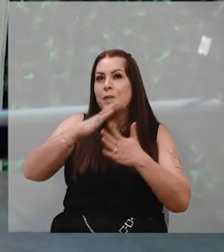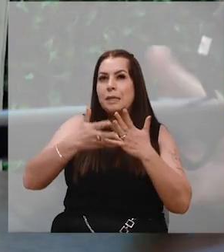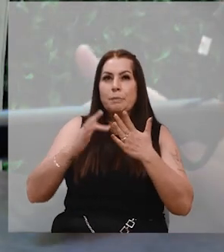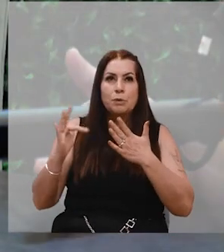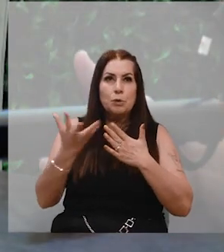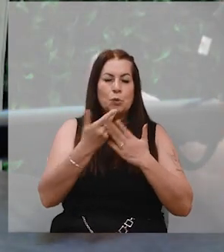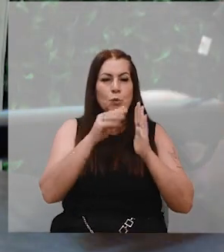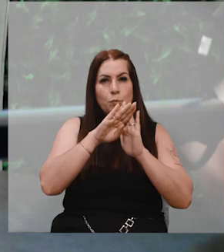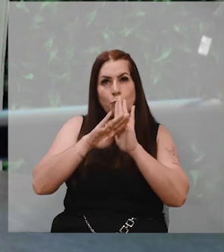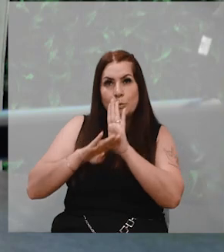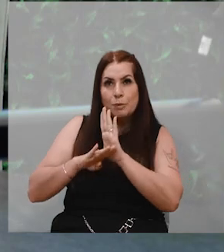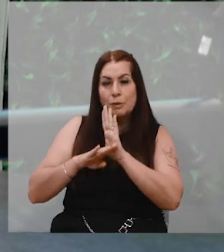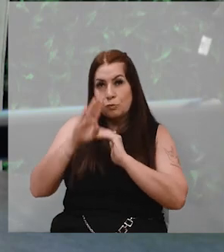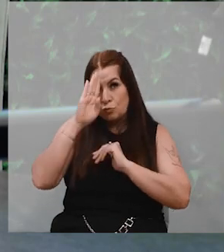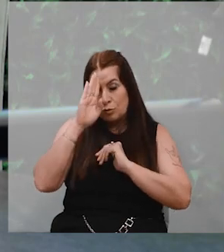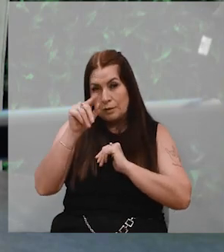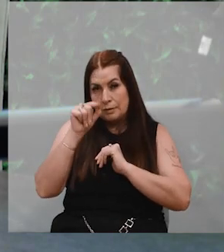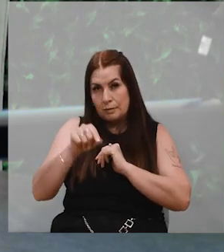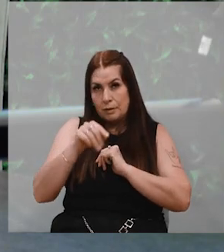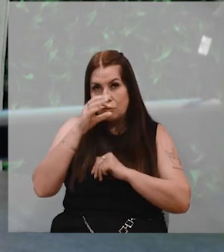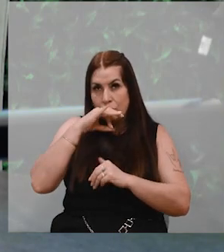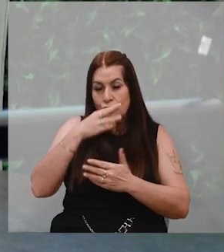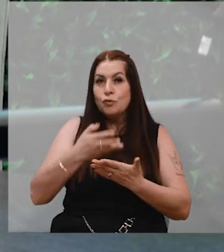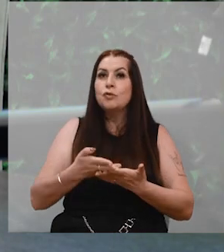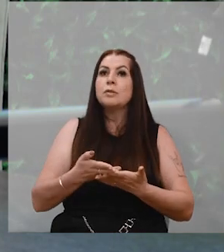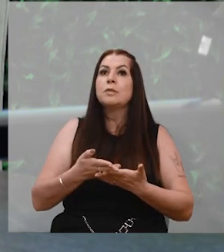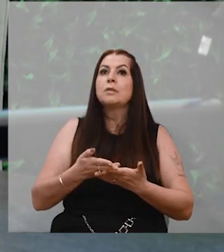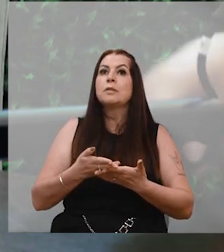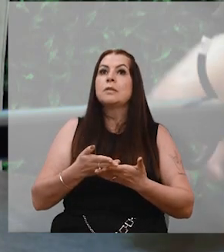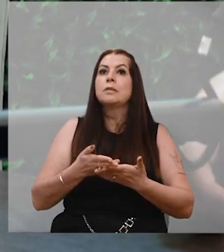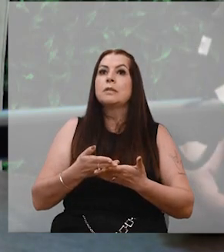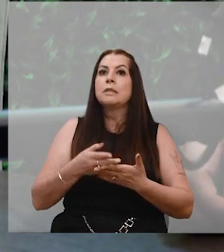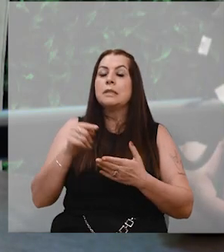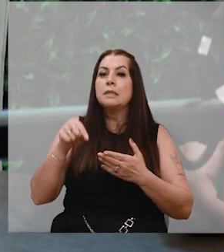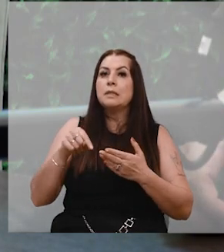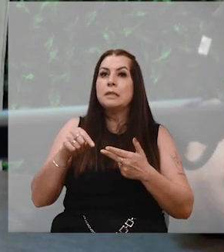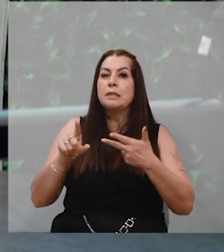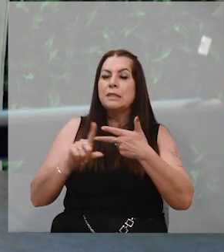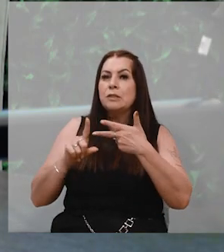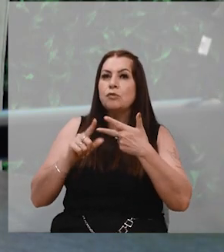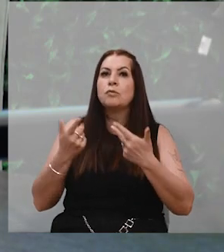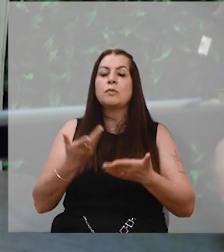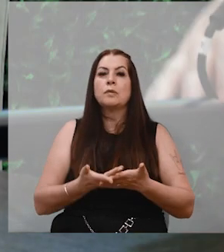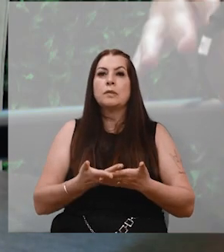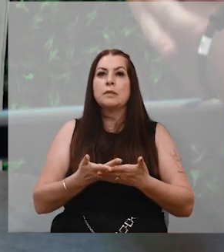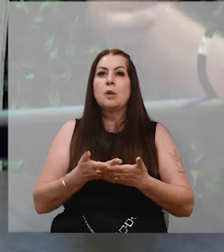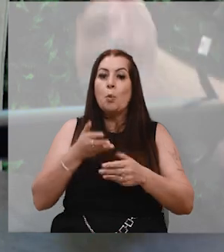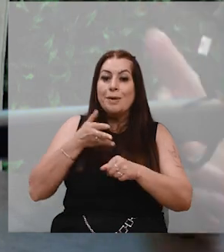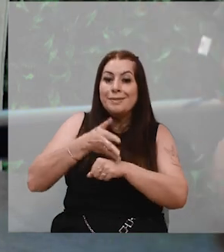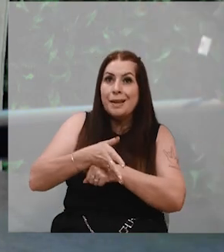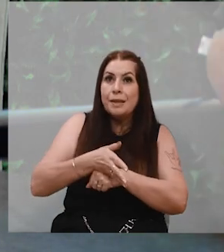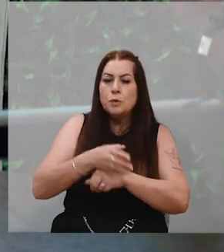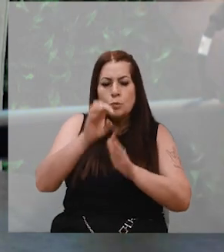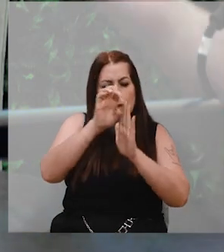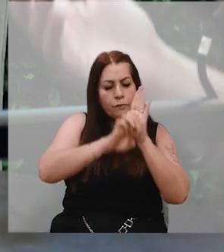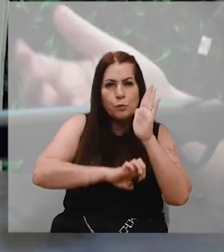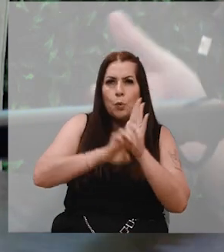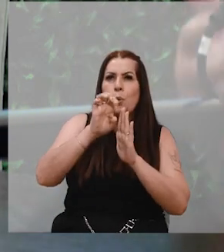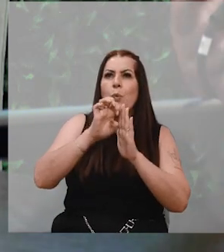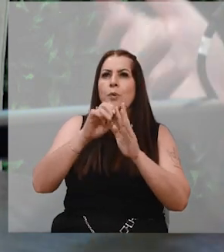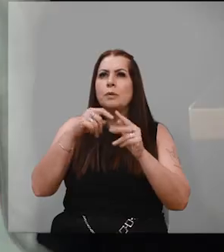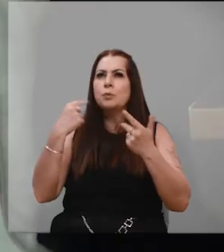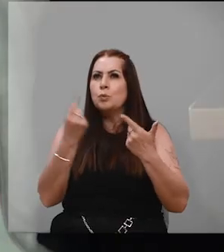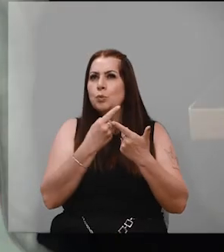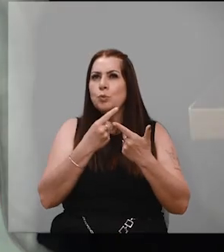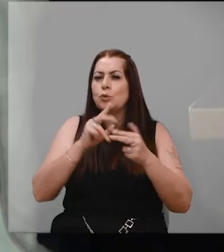em toda a sua programação direta aqui de Caxias do Sul, né, do nosso legislativo, os acessos, os elevadores,